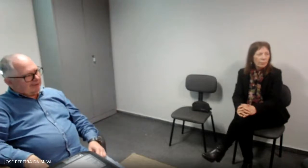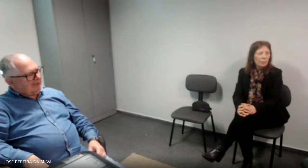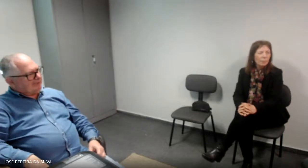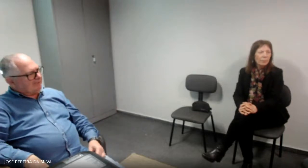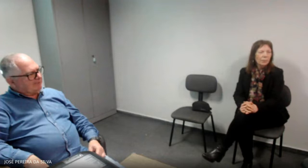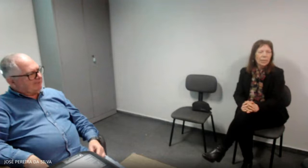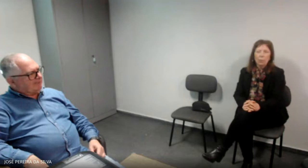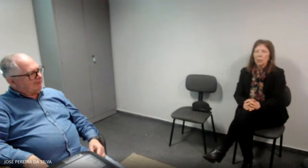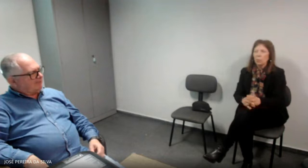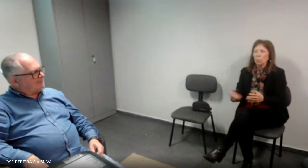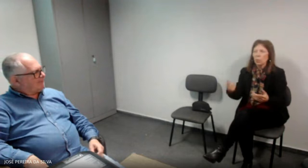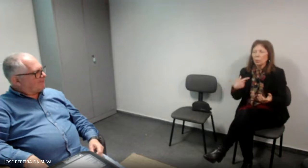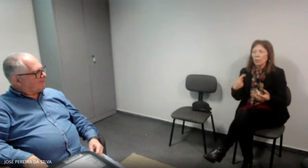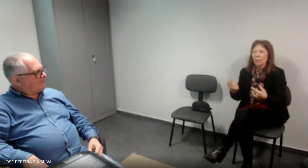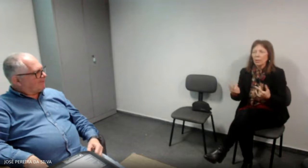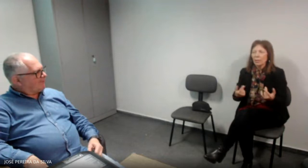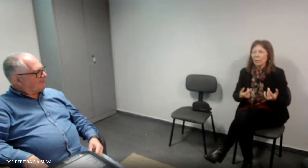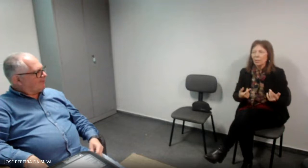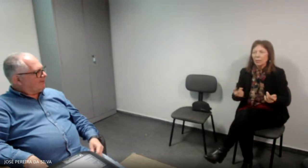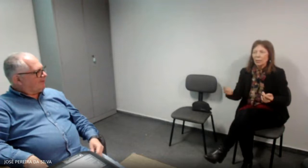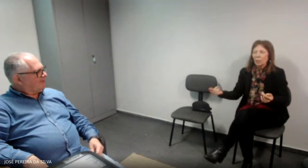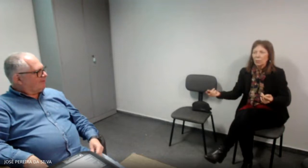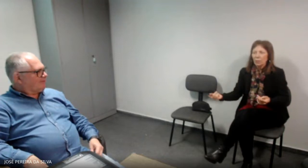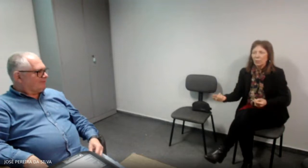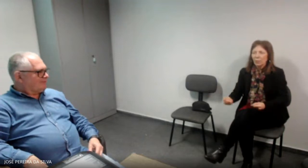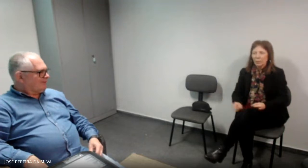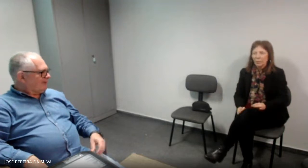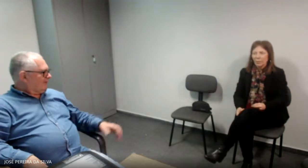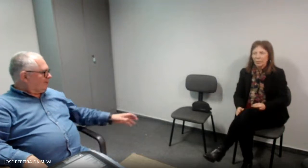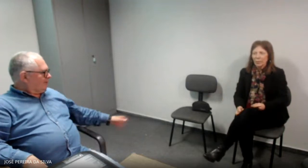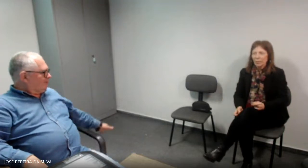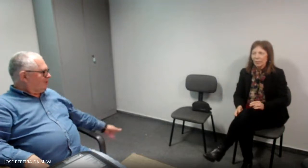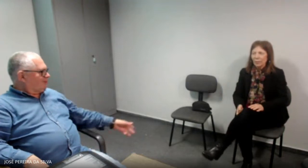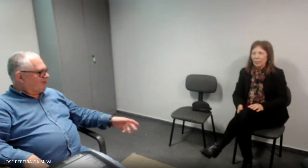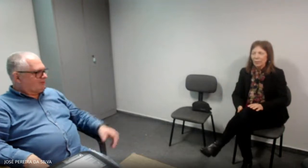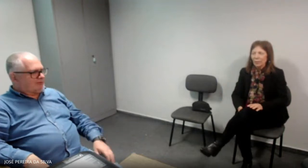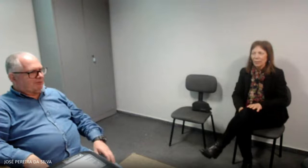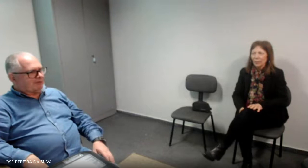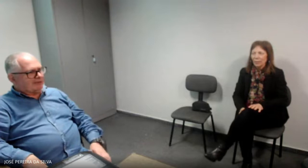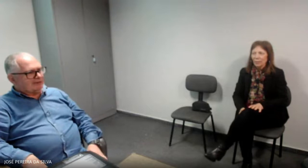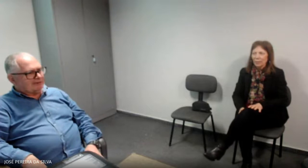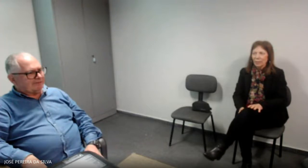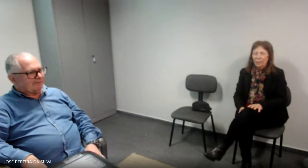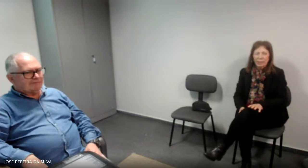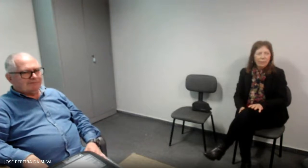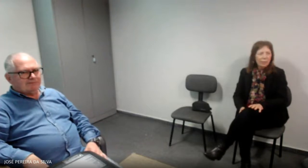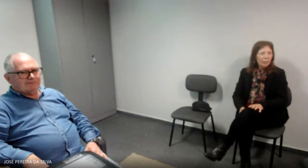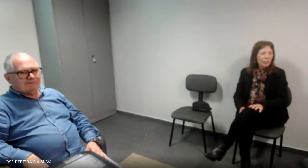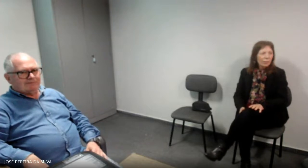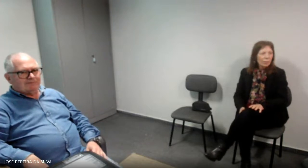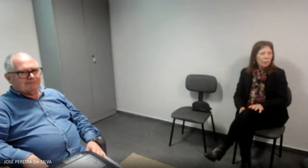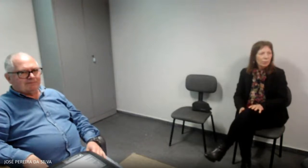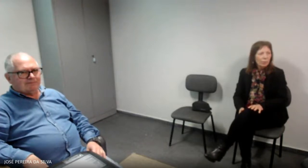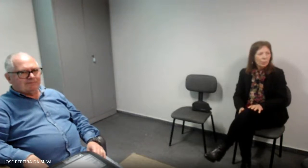Hoje é treinar. Não, mas somos só 2 aqui, então. Aqui dá para botar duas fazendo aqui. Ó. Quando você